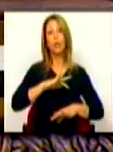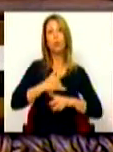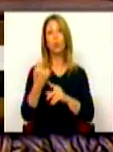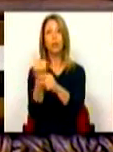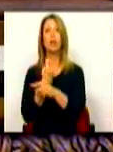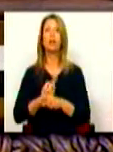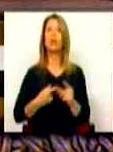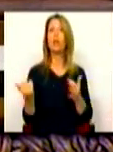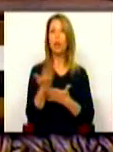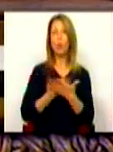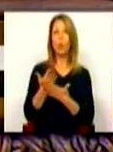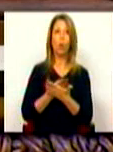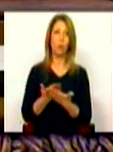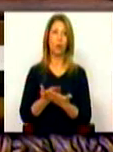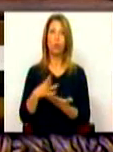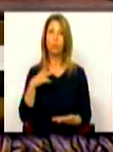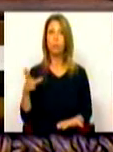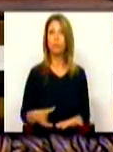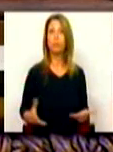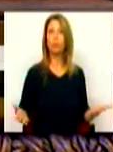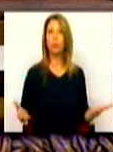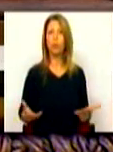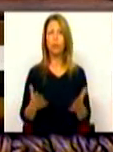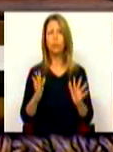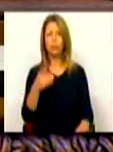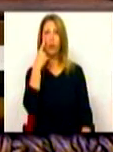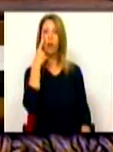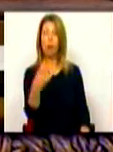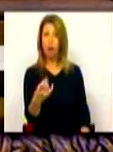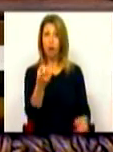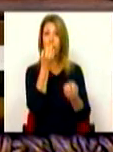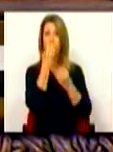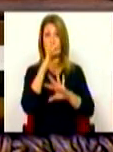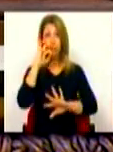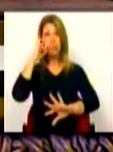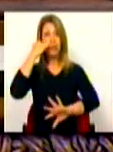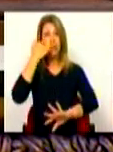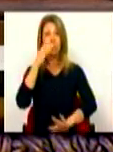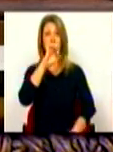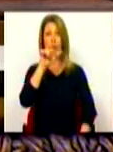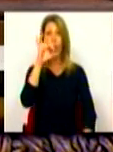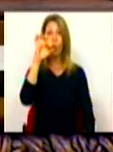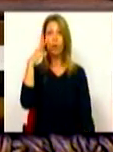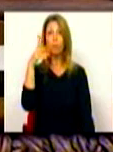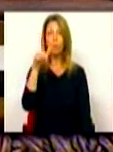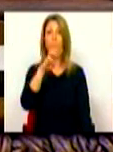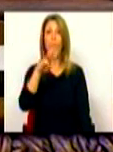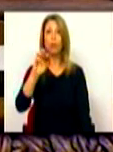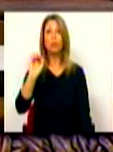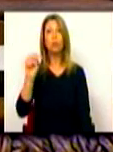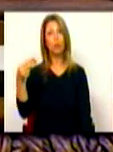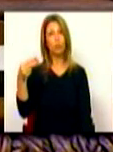atividades económicas. Portugal já registou perdas de 6,8 mil milhões de